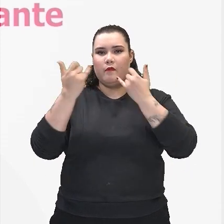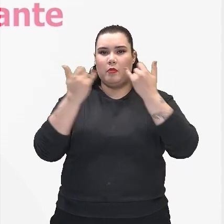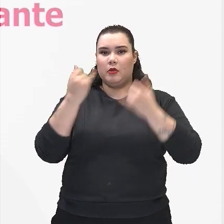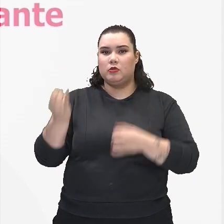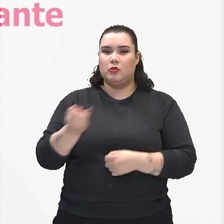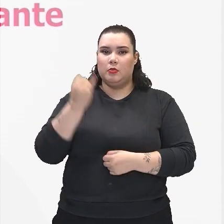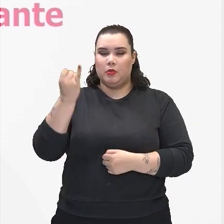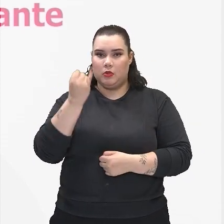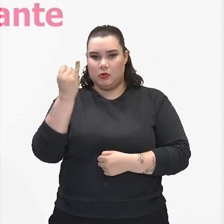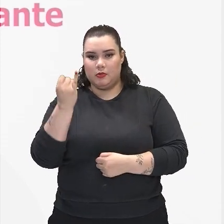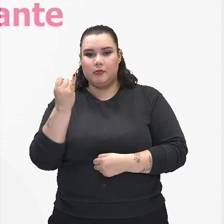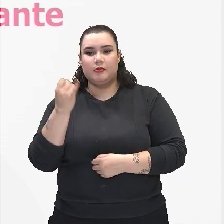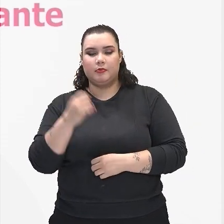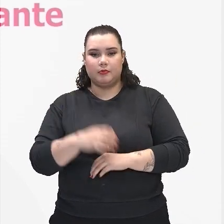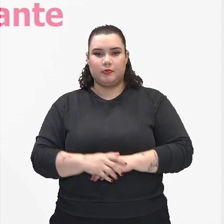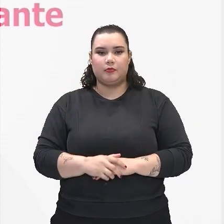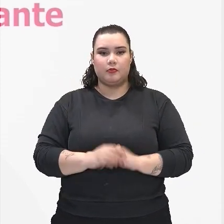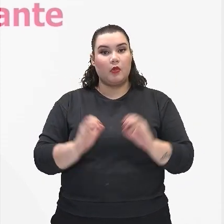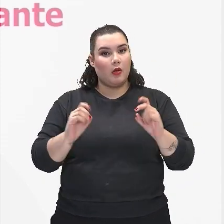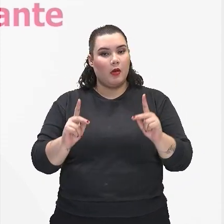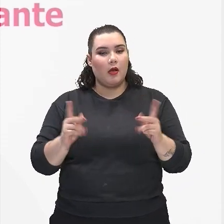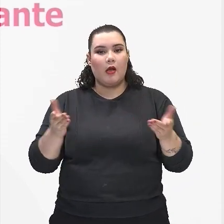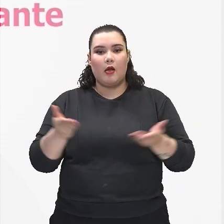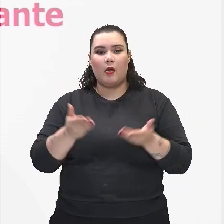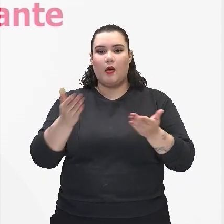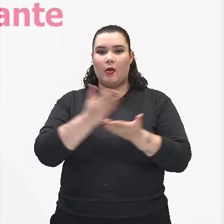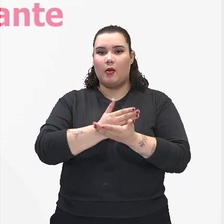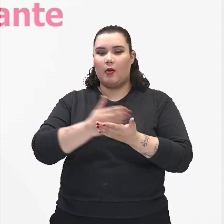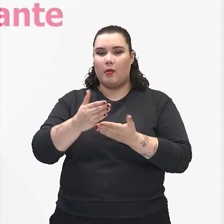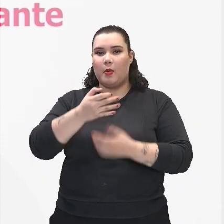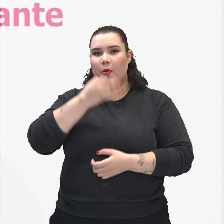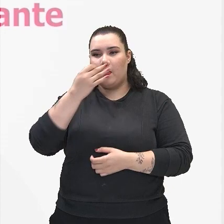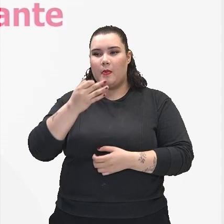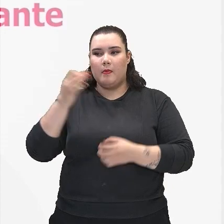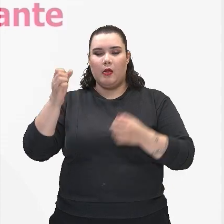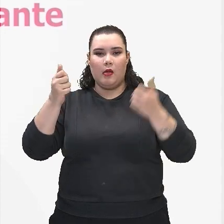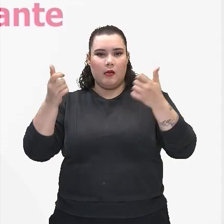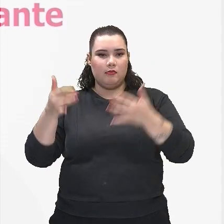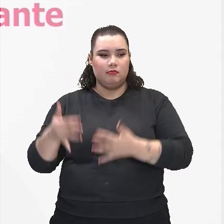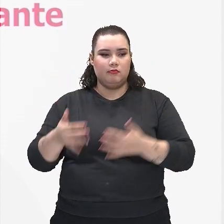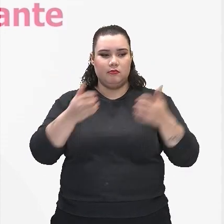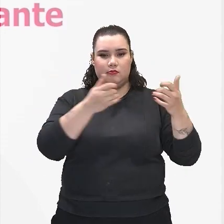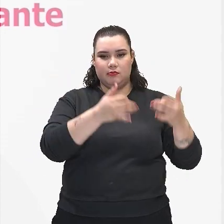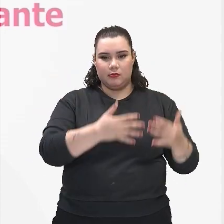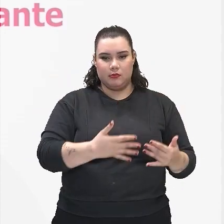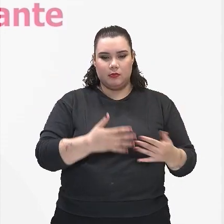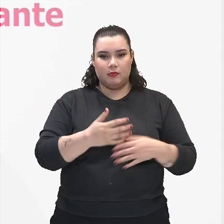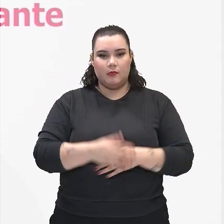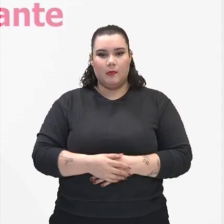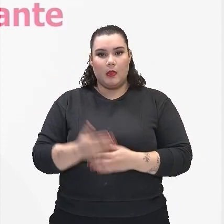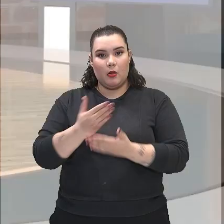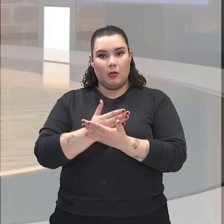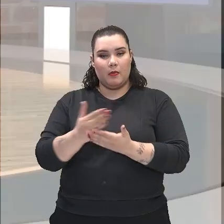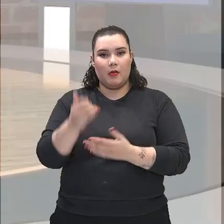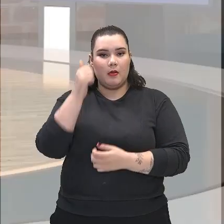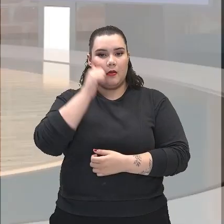nosso conhecimento. Agora, vamos ouvir as opiniões dos nossos debatedores, começando por